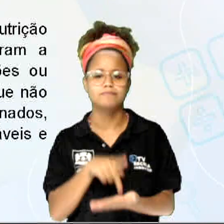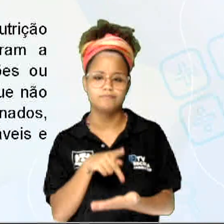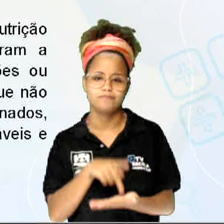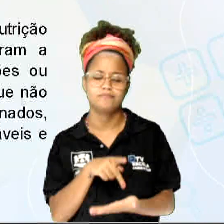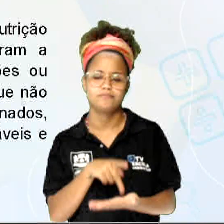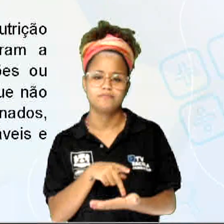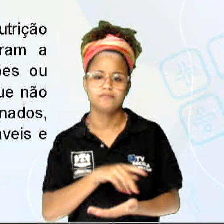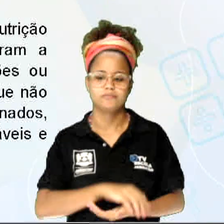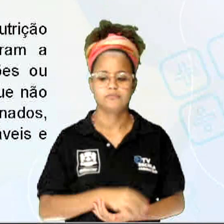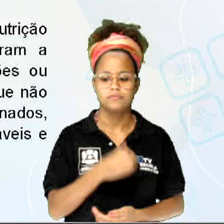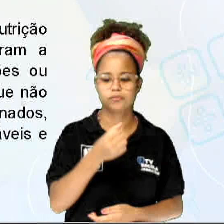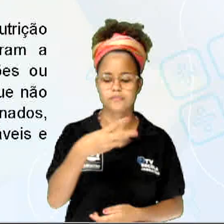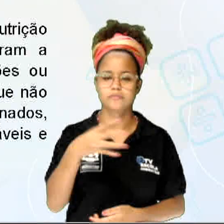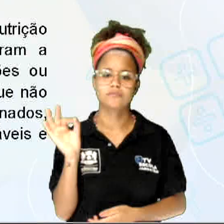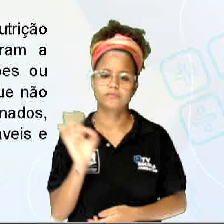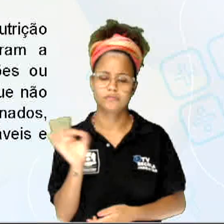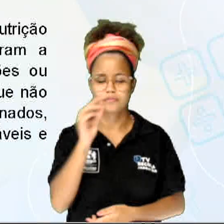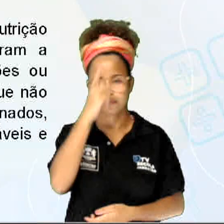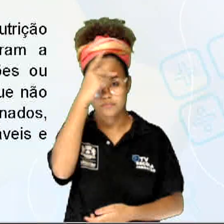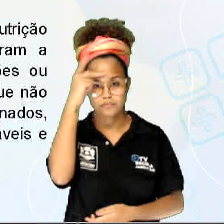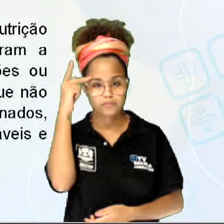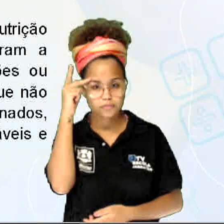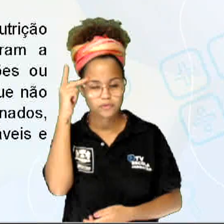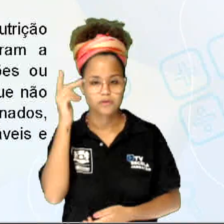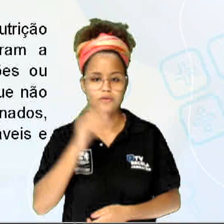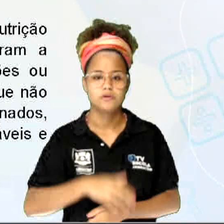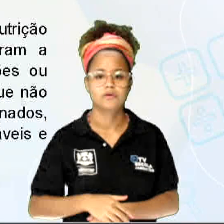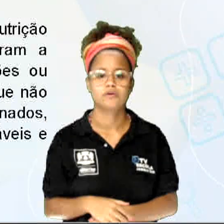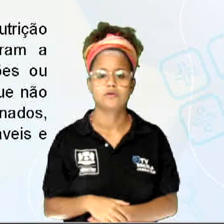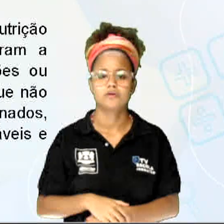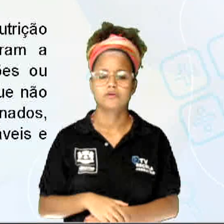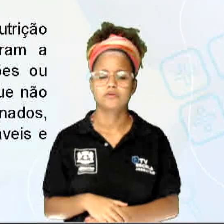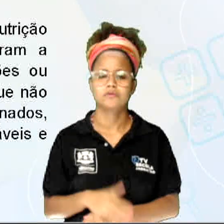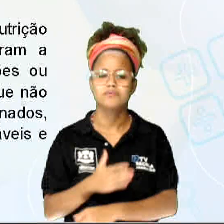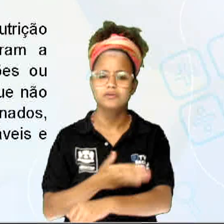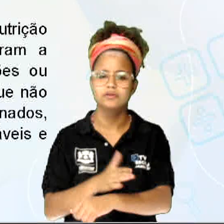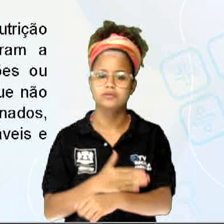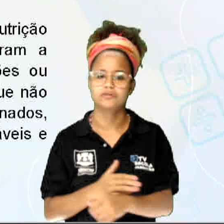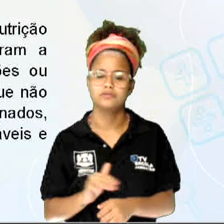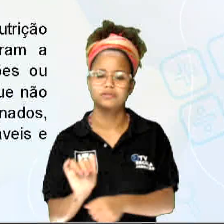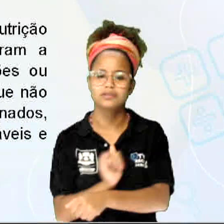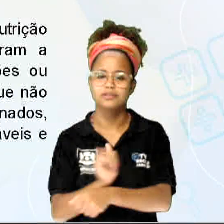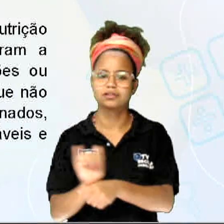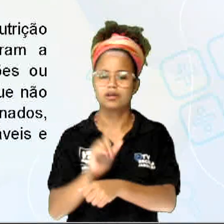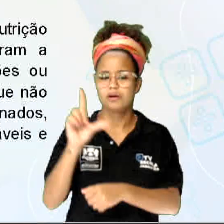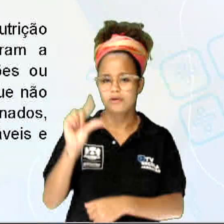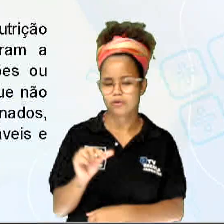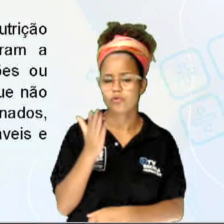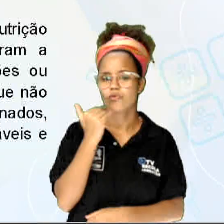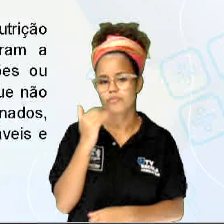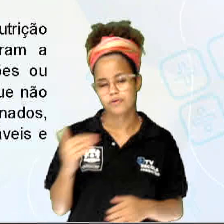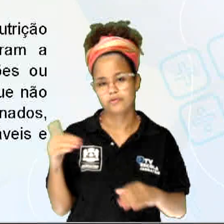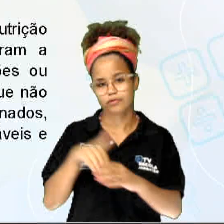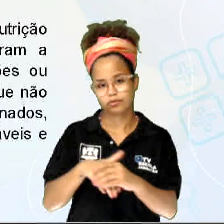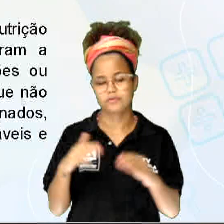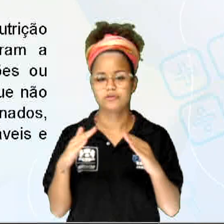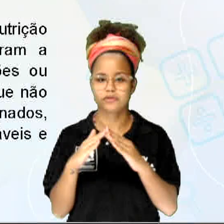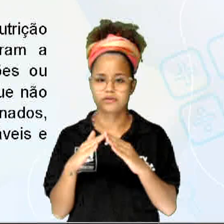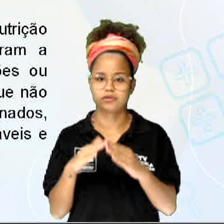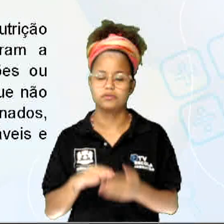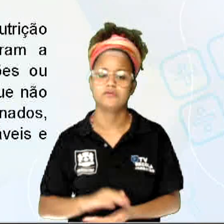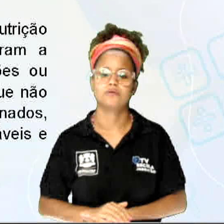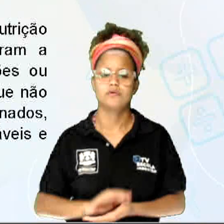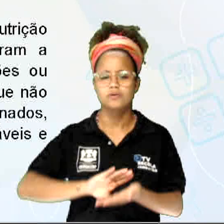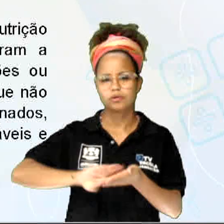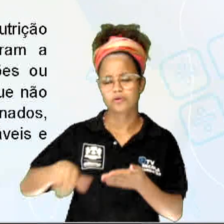realidade, 63% das pessoas praticaram a estratégia de reduzir os alimentos em casa. Ao eliminar